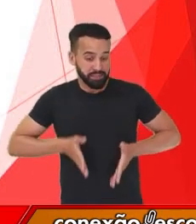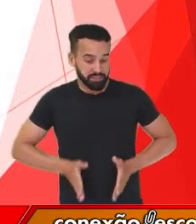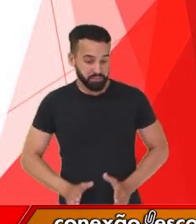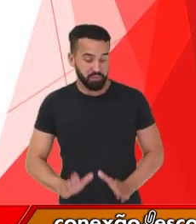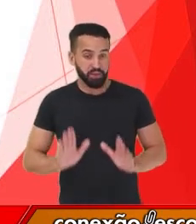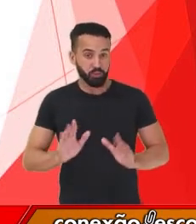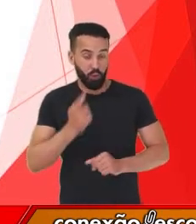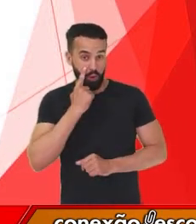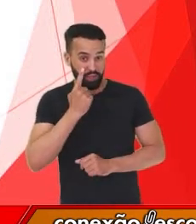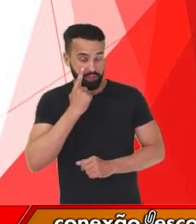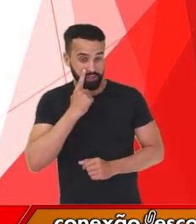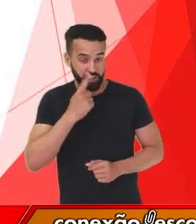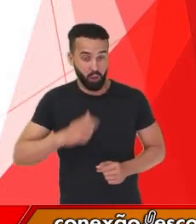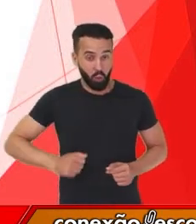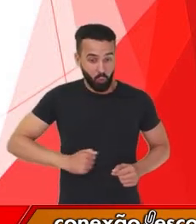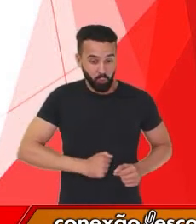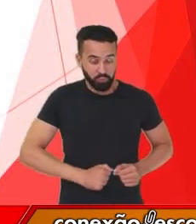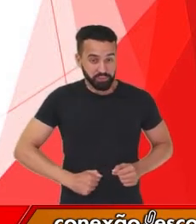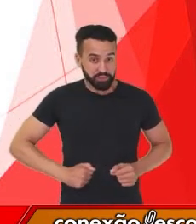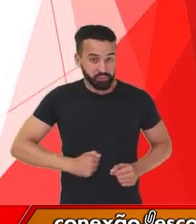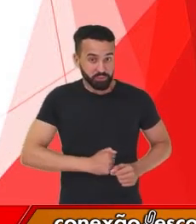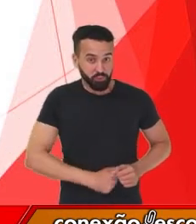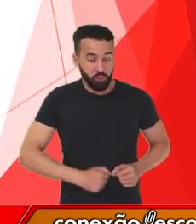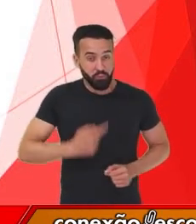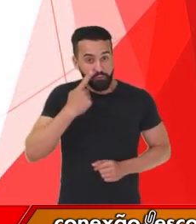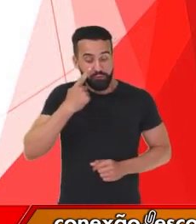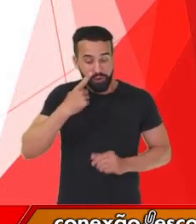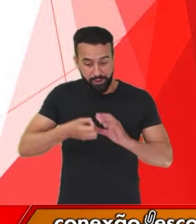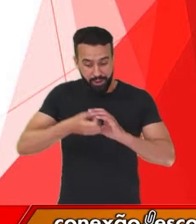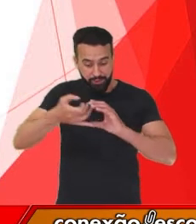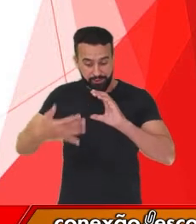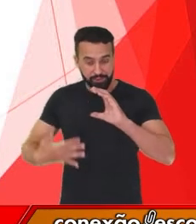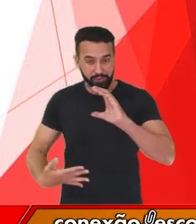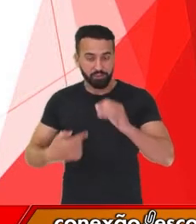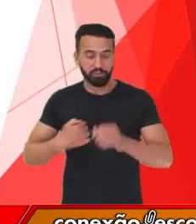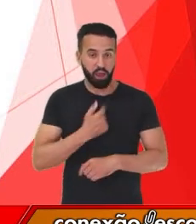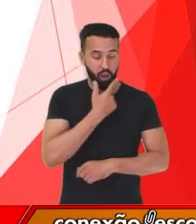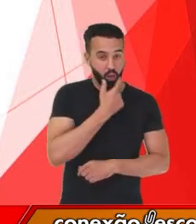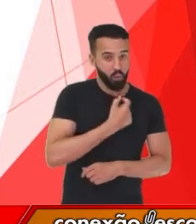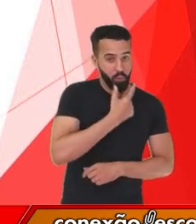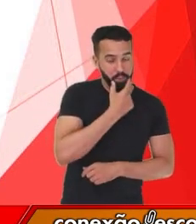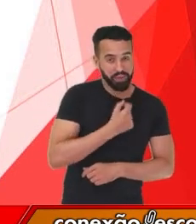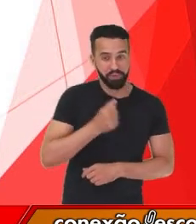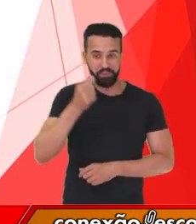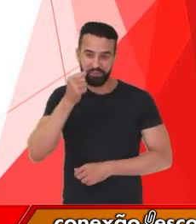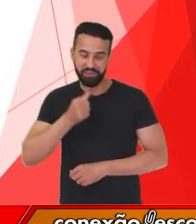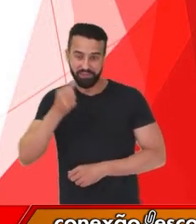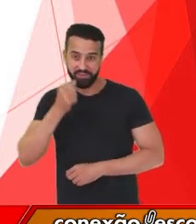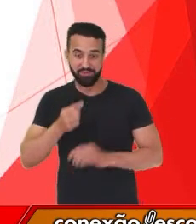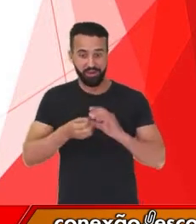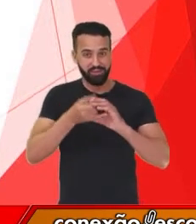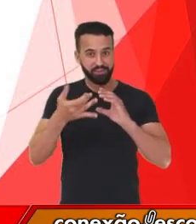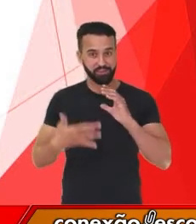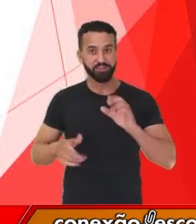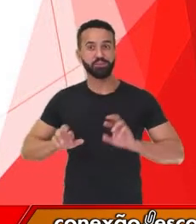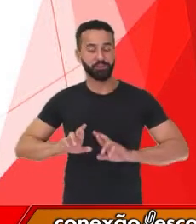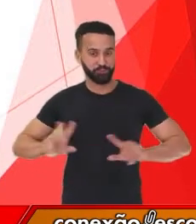na ultrassonografia, alguns aspectos já podem ser percebidos que diferenciarão os meninos das